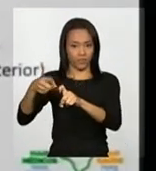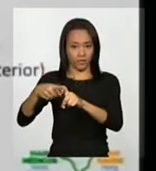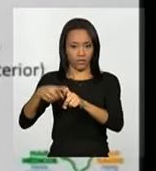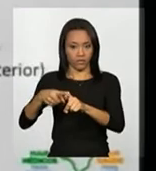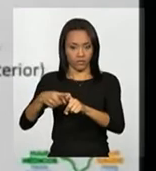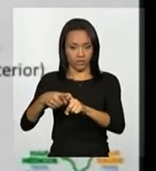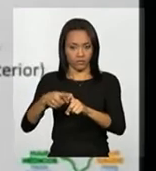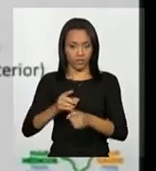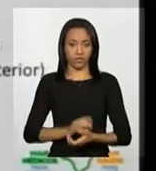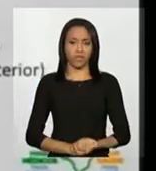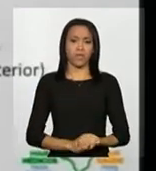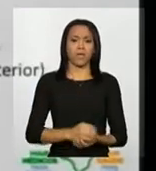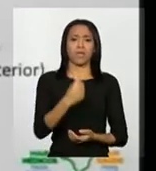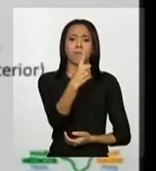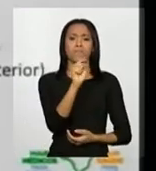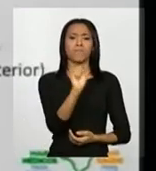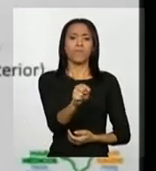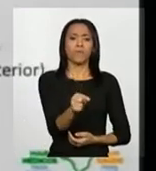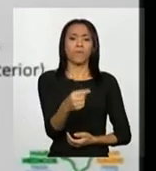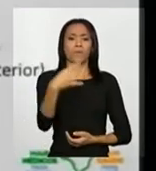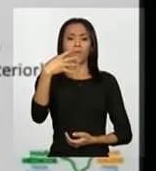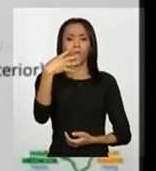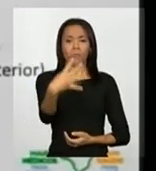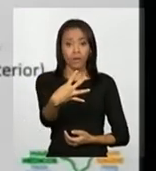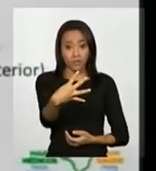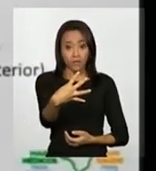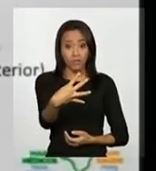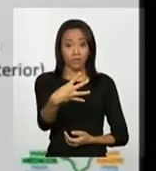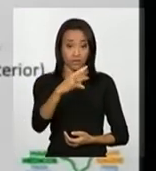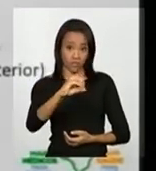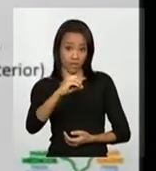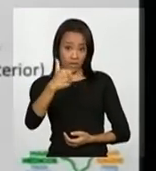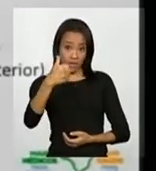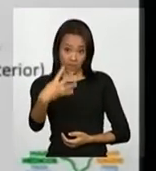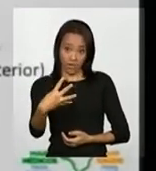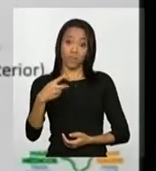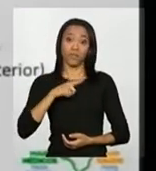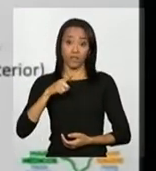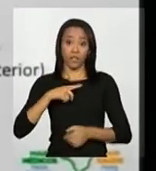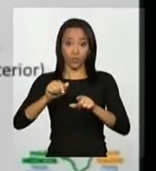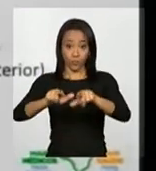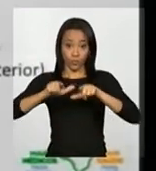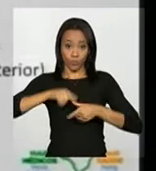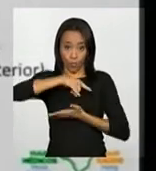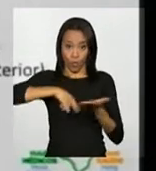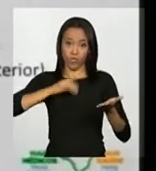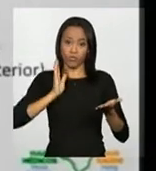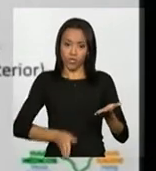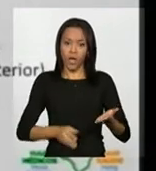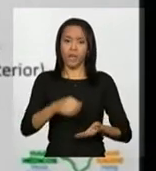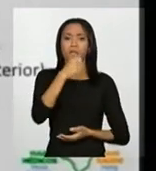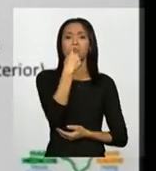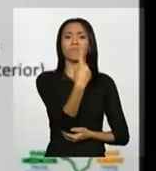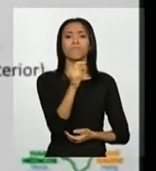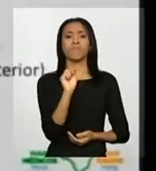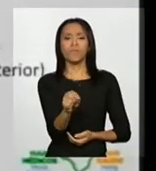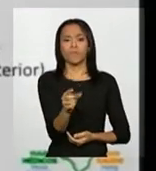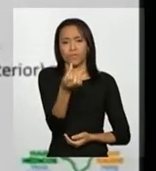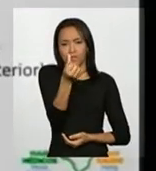sendo 1414 com CRM no Brasil e 1602